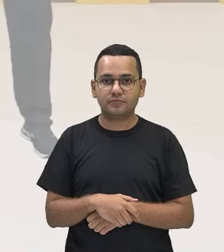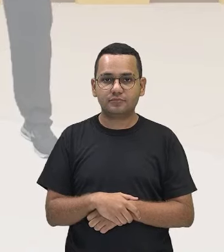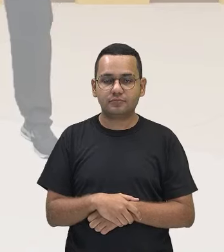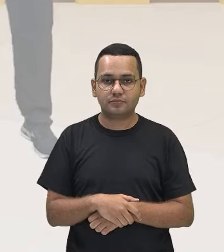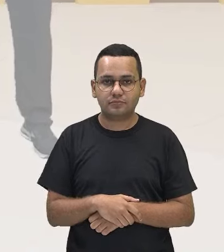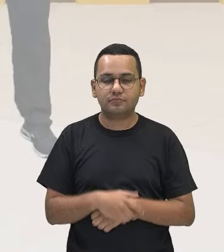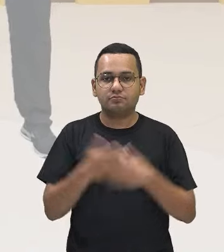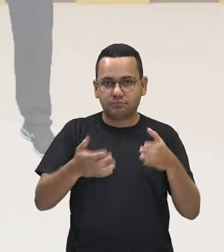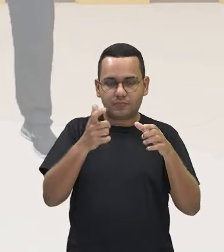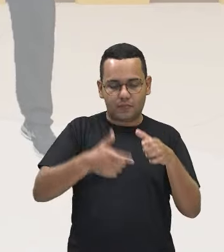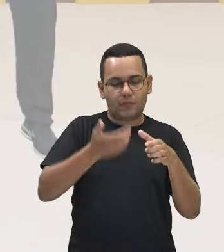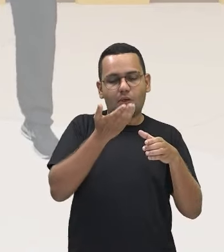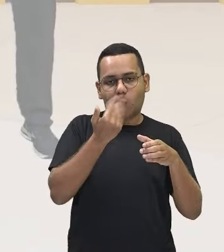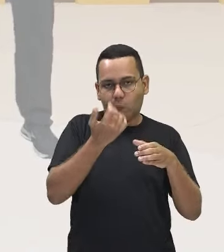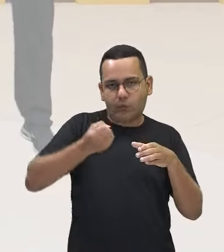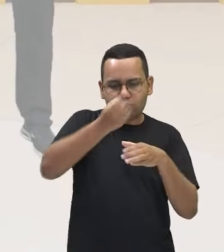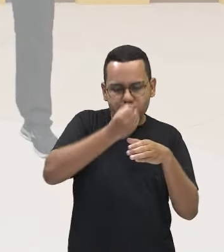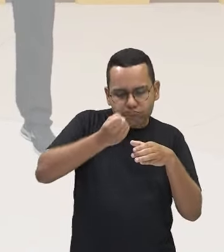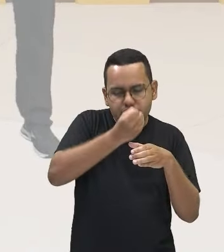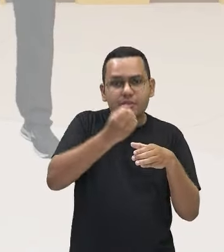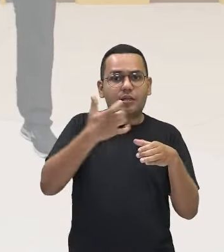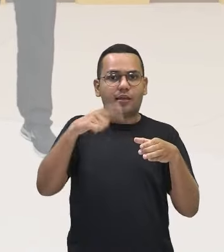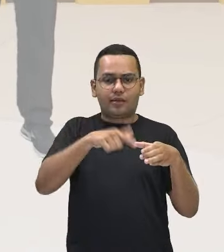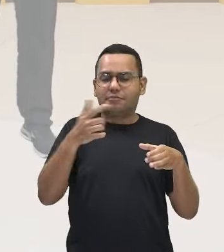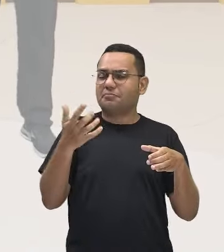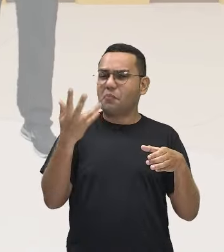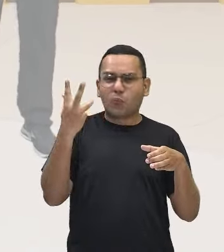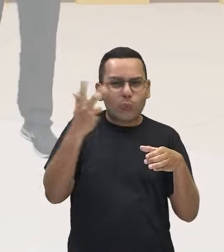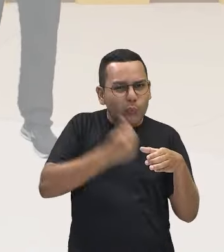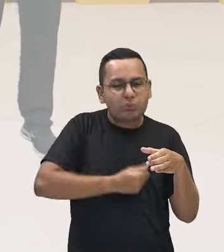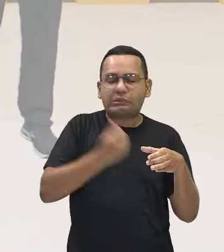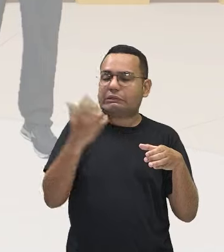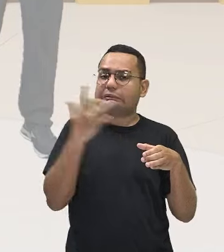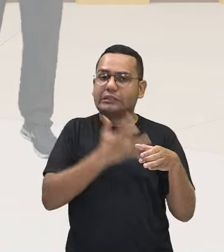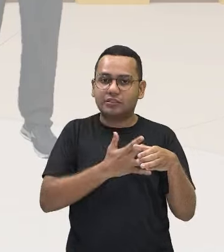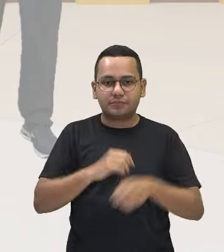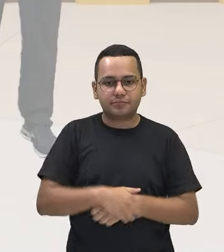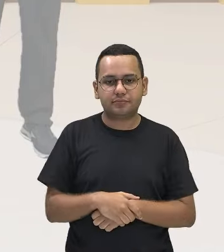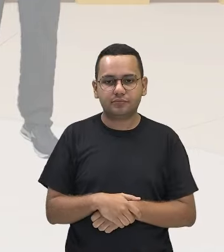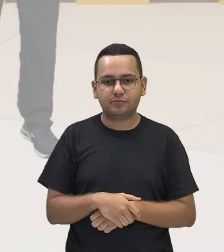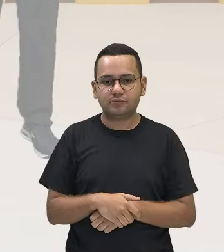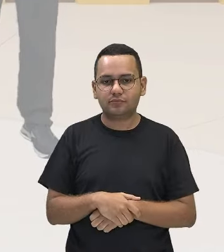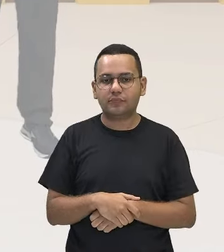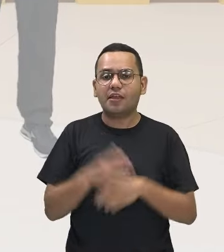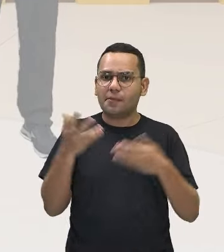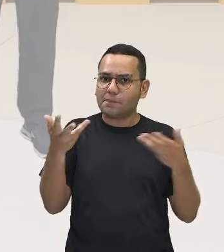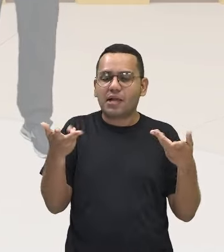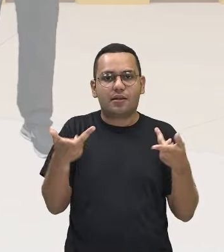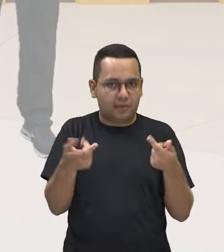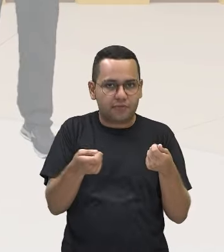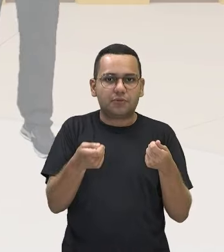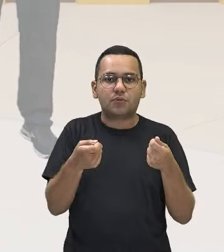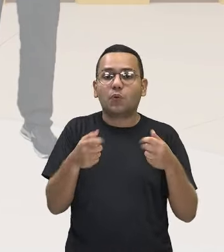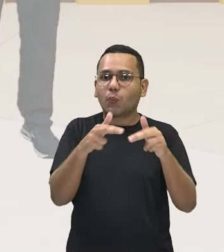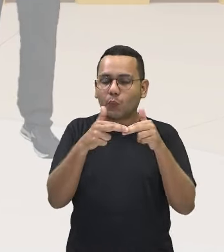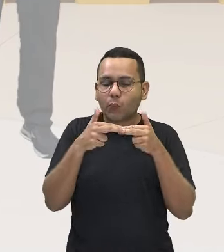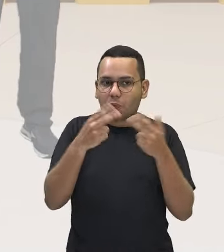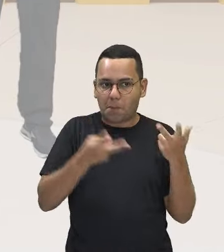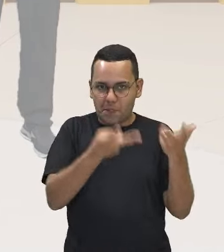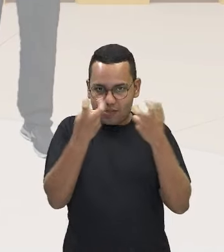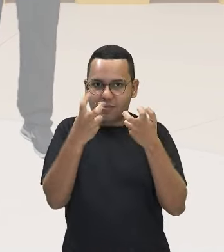gastronomia da região norte, gente, ela é muito rica. Então, a gente entrando nessa área desse empreendedorismo, ela